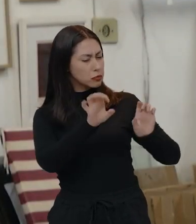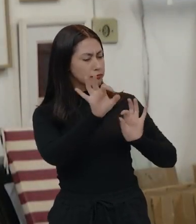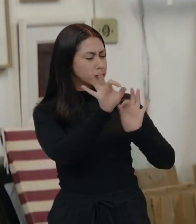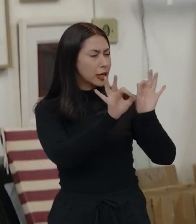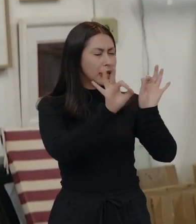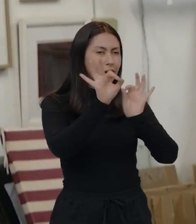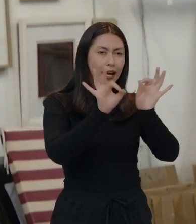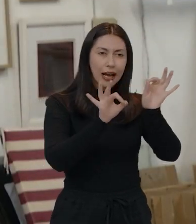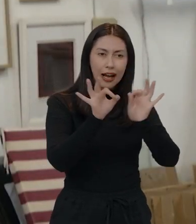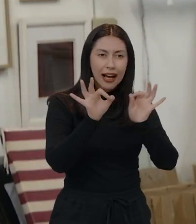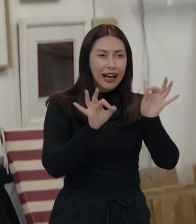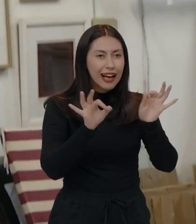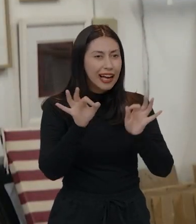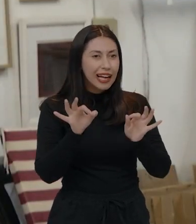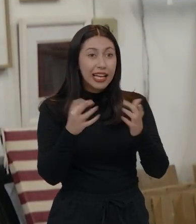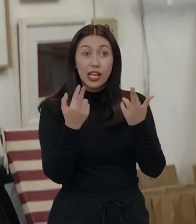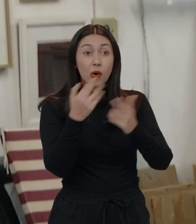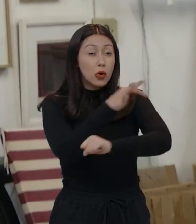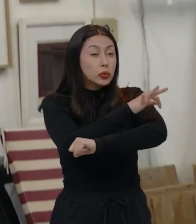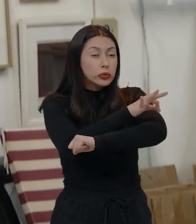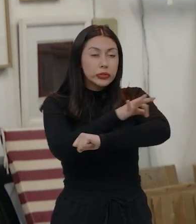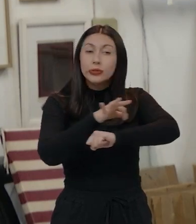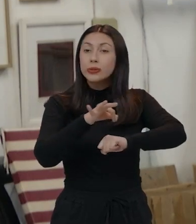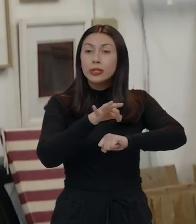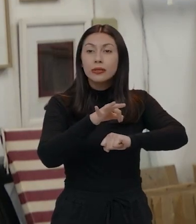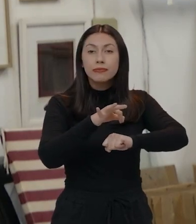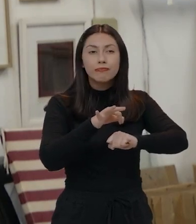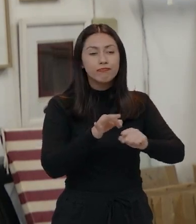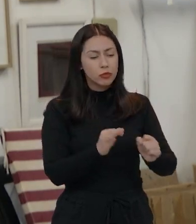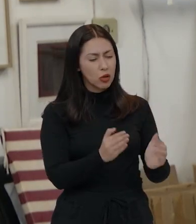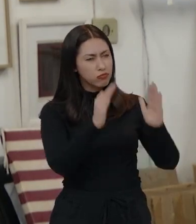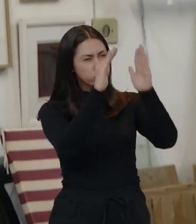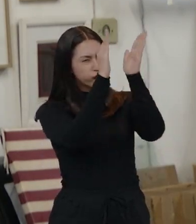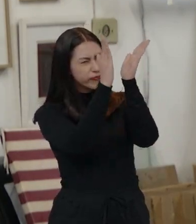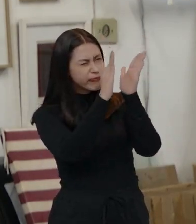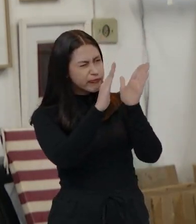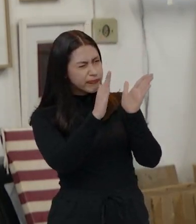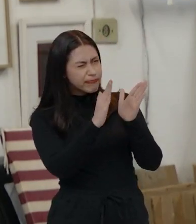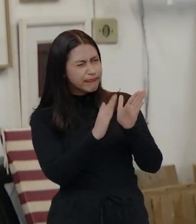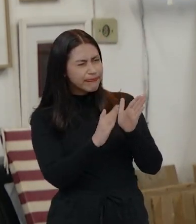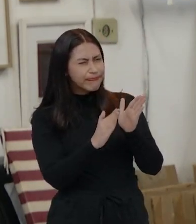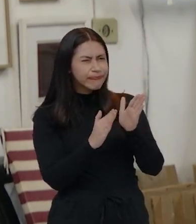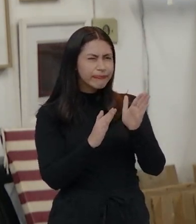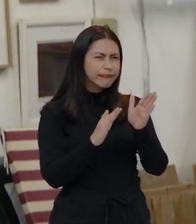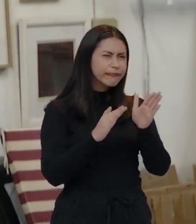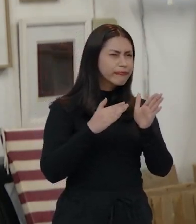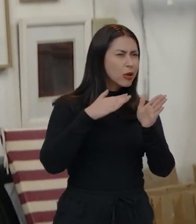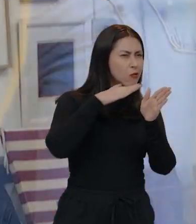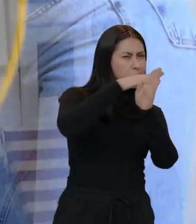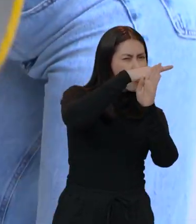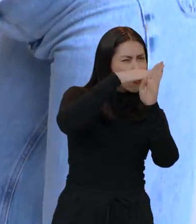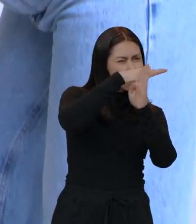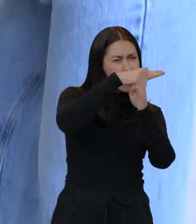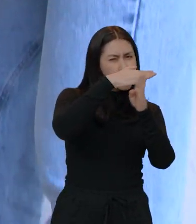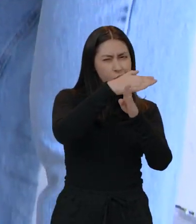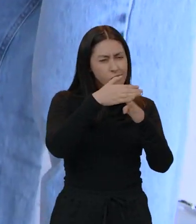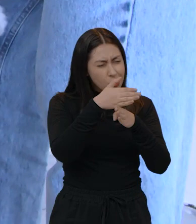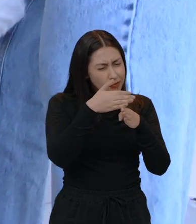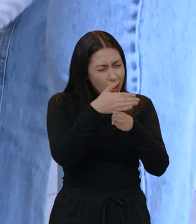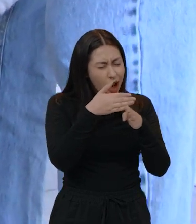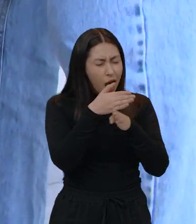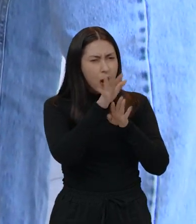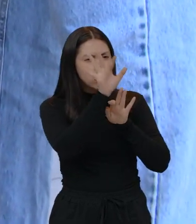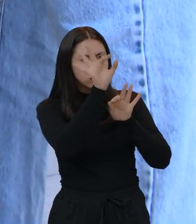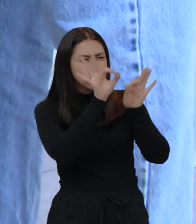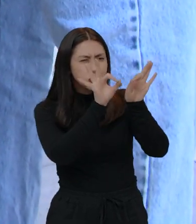relacionando a arquitetura, né? Então, aquelas tábuas, assim, tudo cortado com a serra tico-tico, os